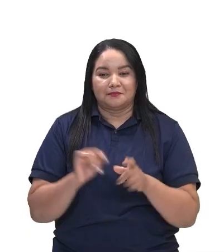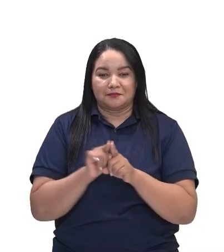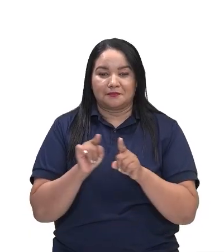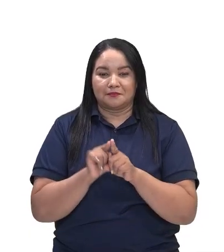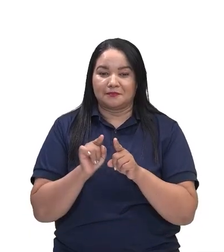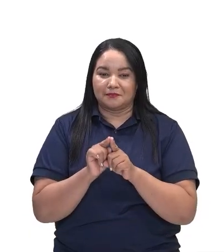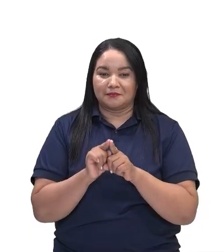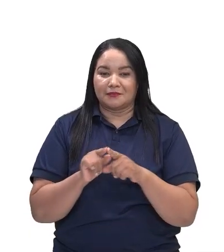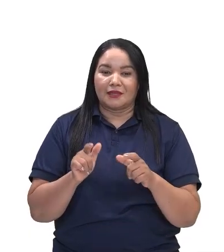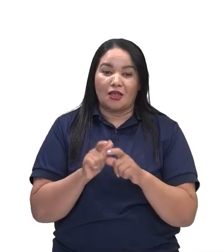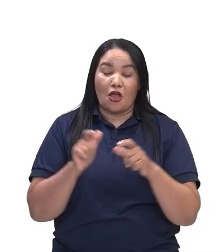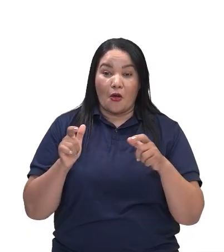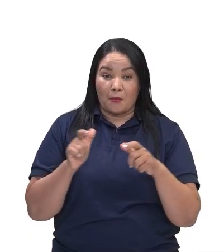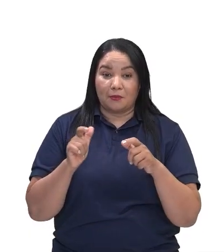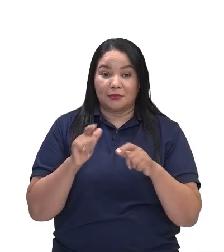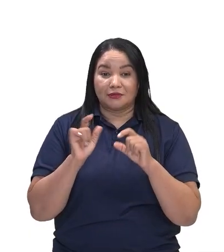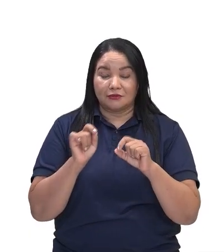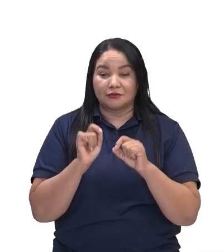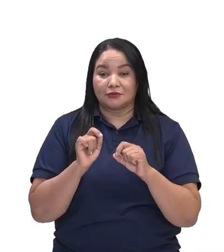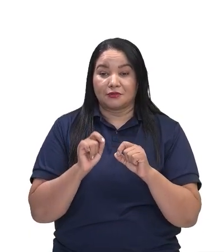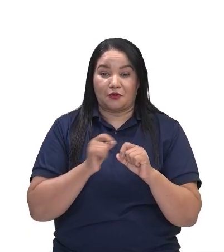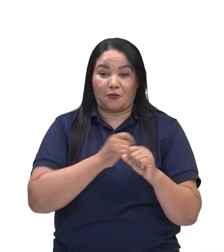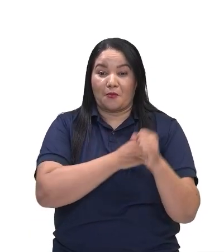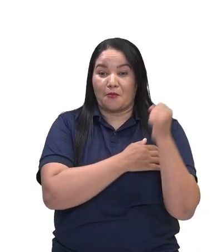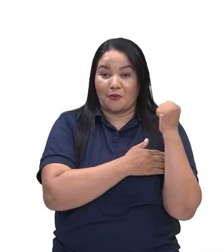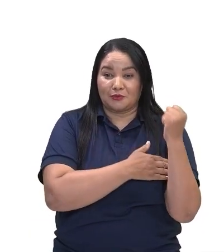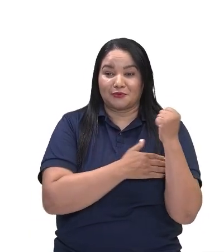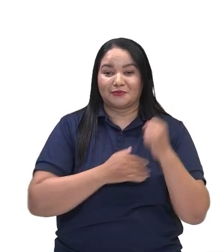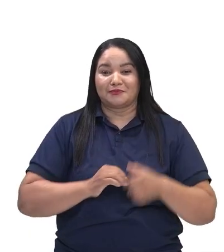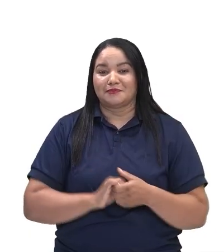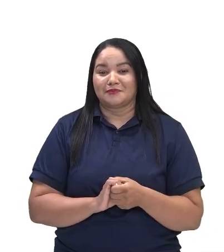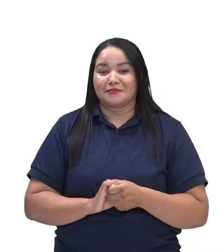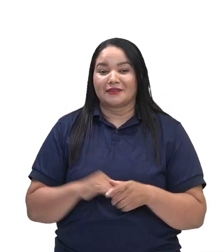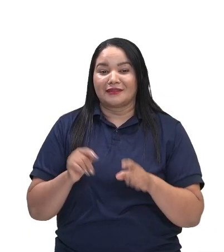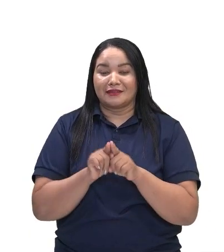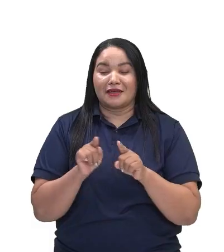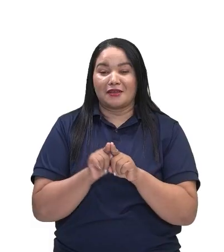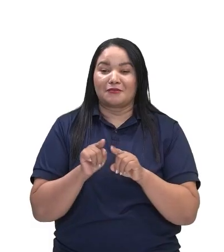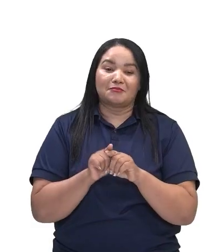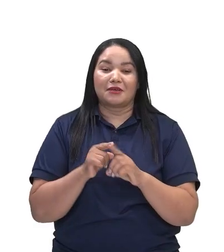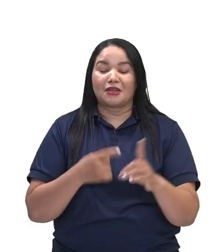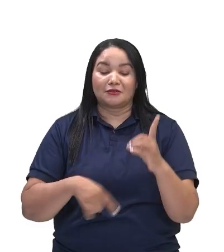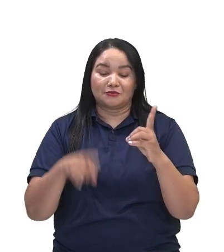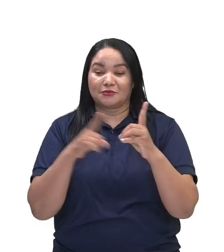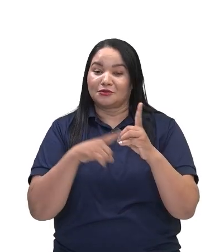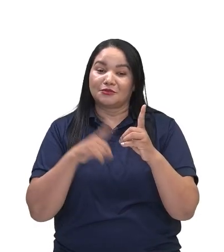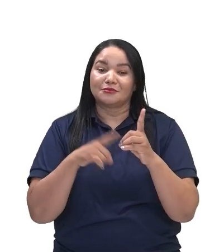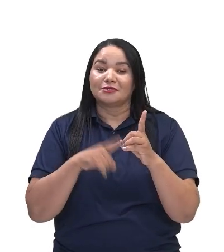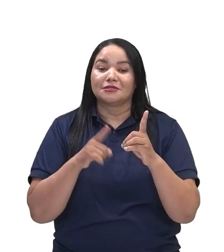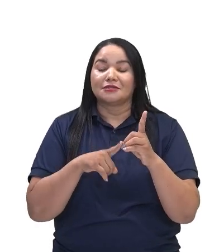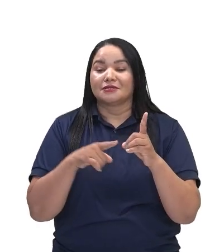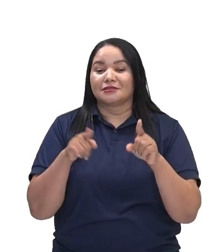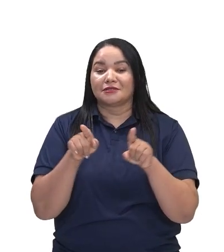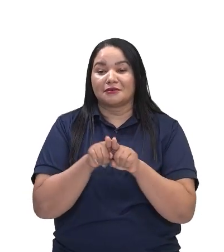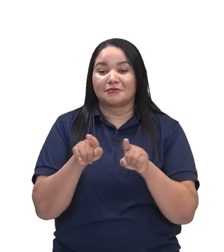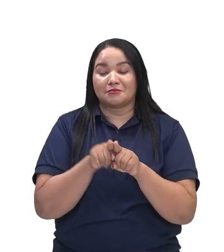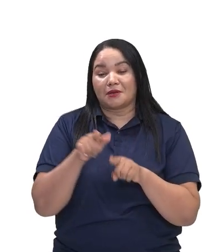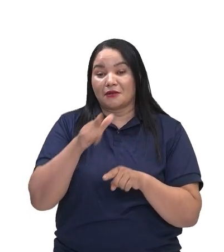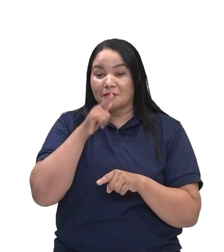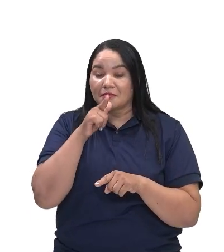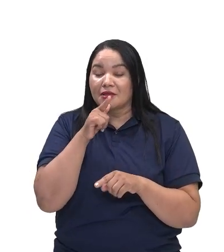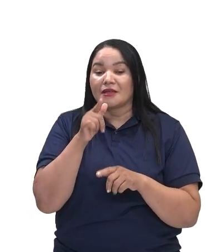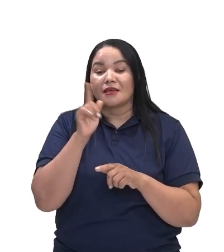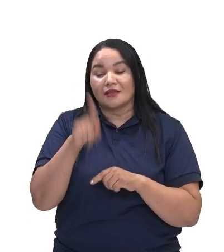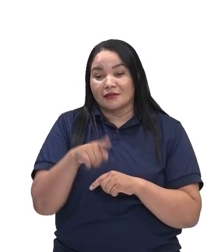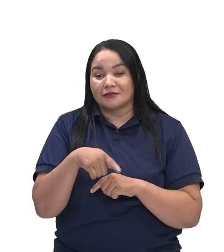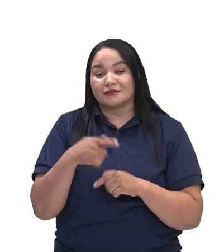massa muscular. Também a gente vai observar o aumento do testículo e do pênis, que é a genitália masculina, né? Então, é